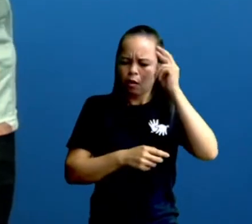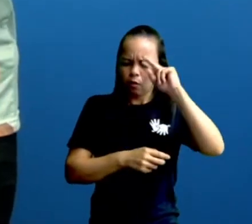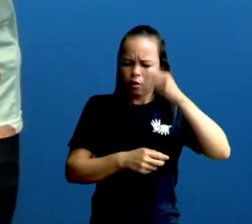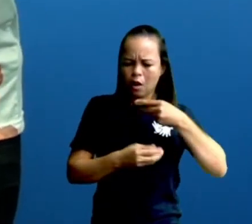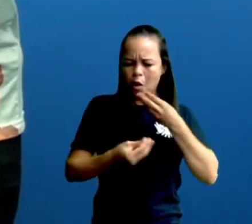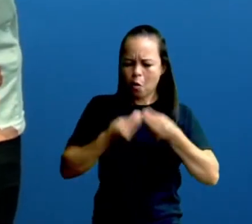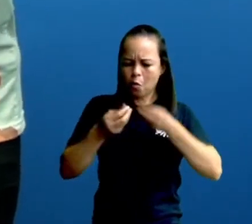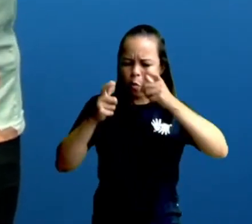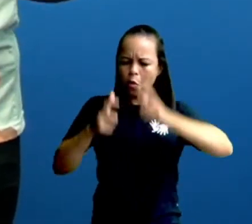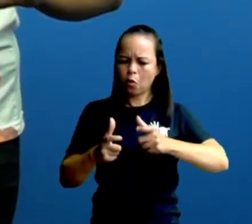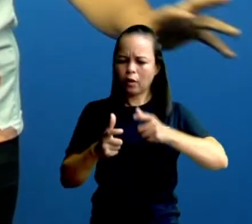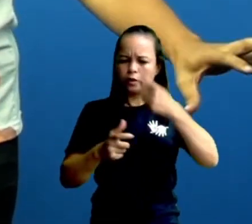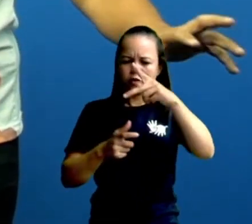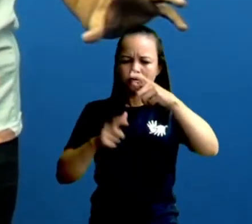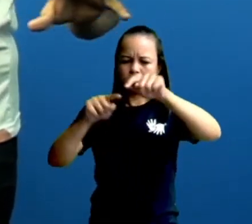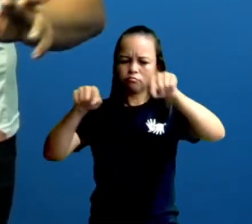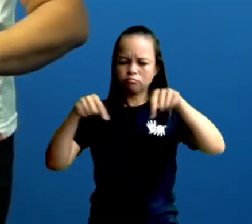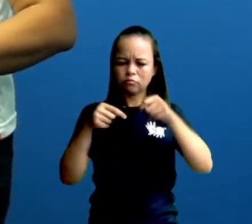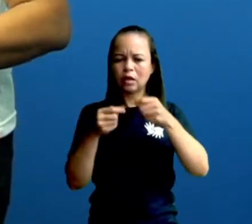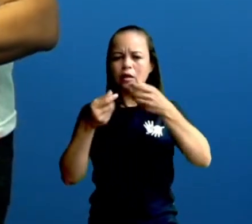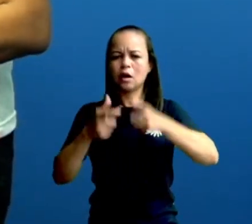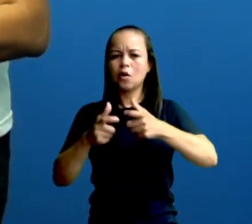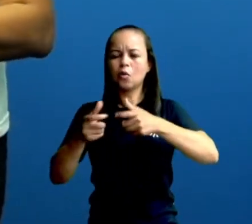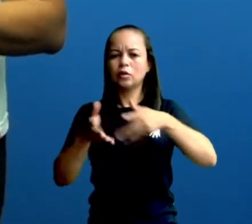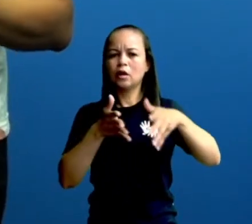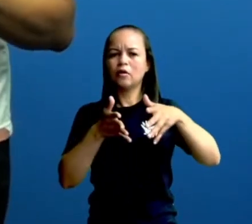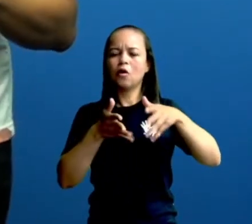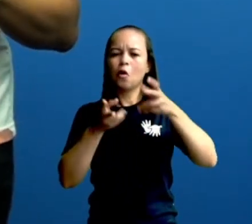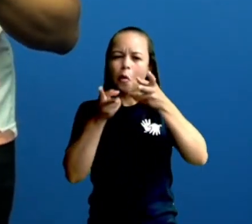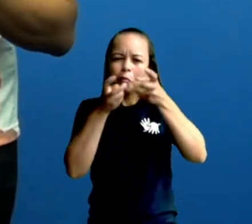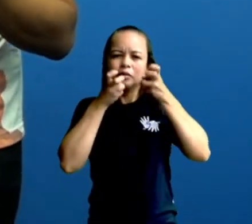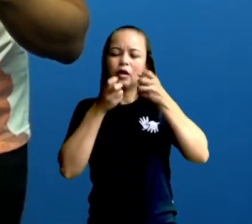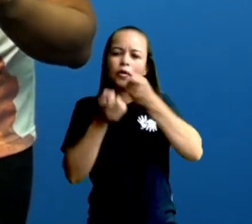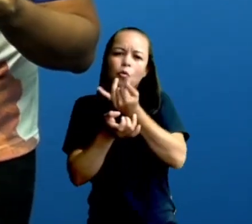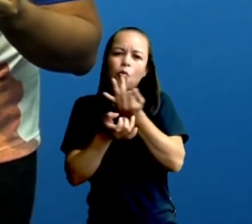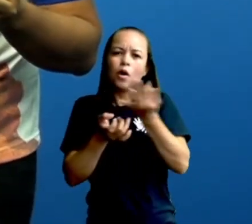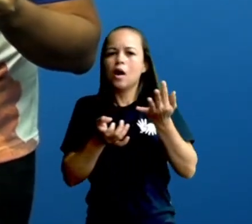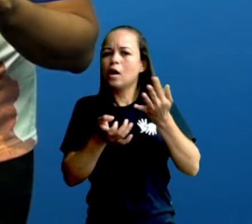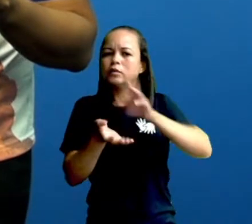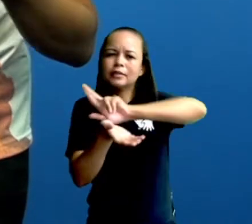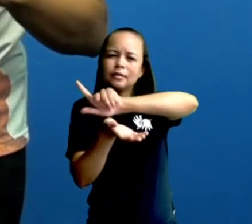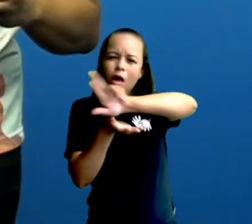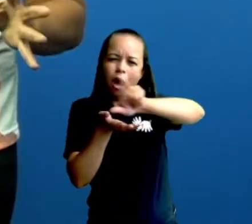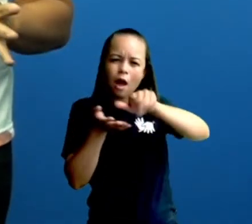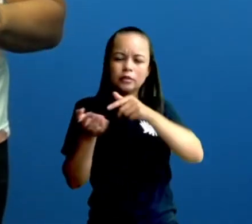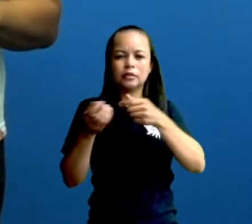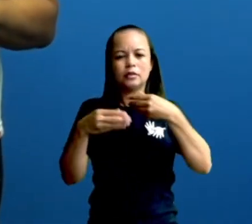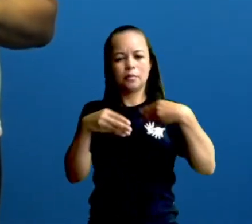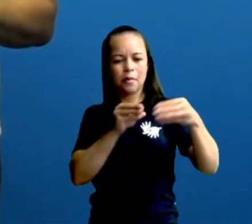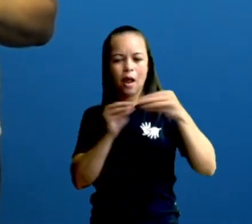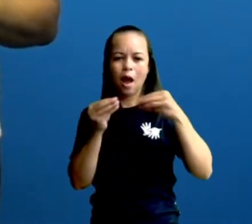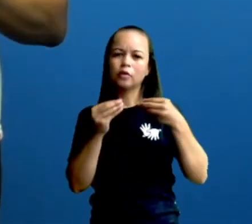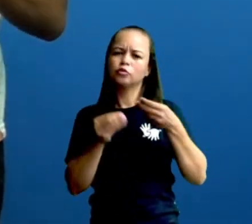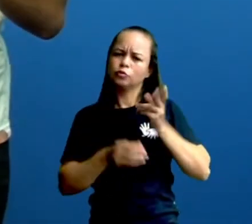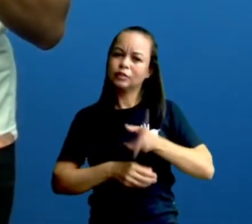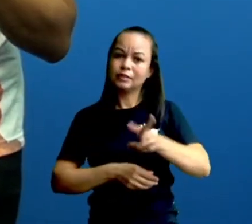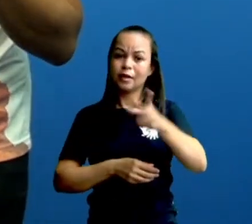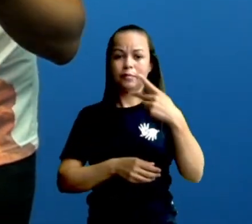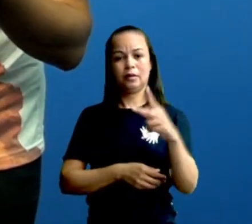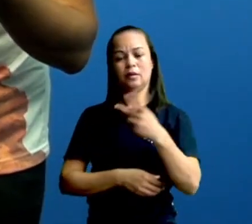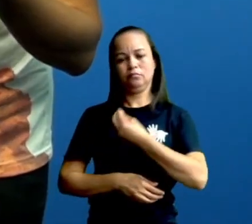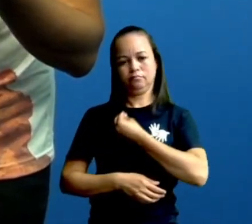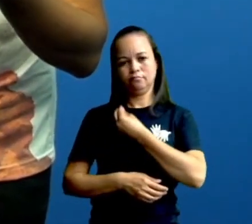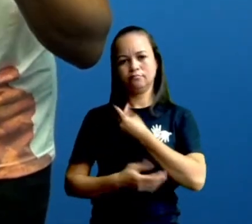onde tu está nesse momento. Vê o quanto de plástico tu tem o tempo todo presente na tua vida. E que